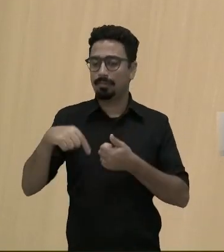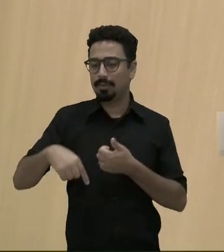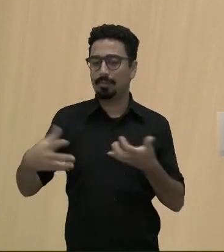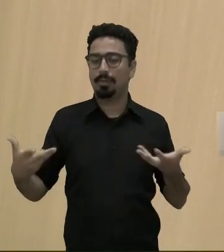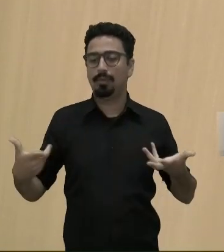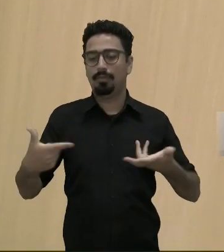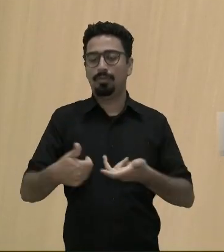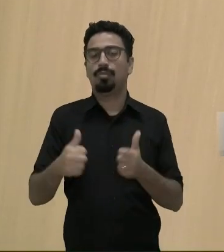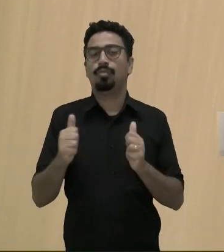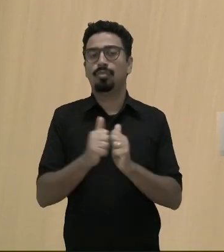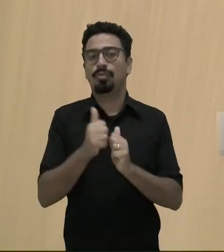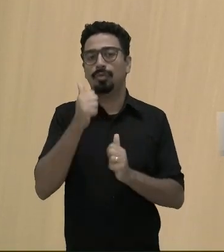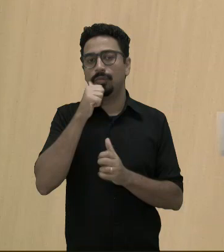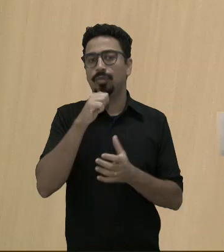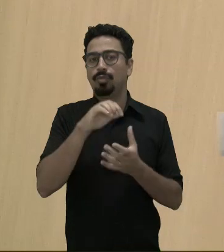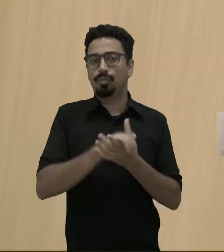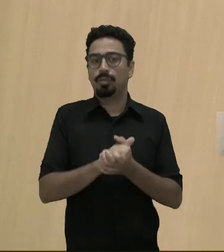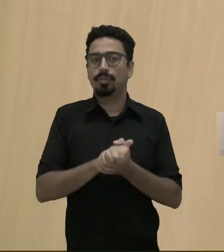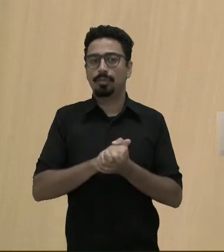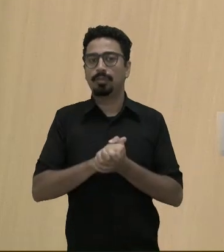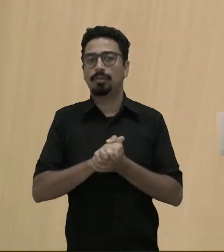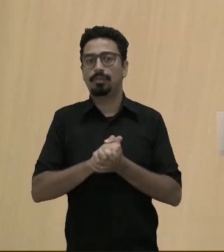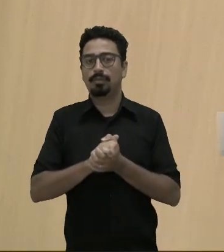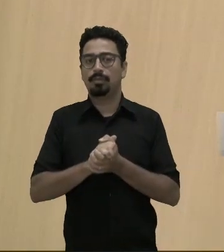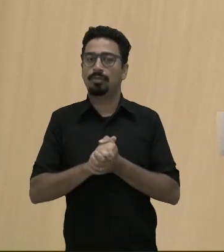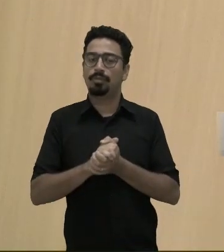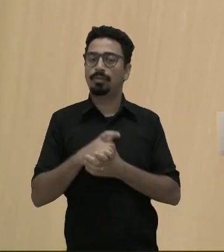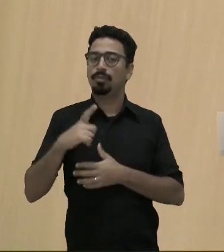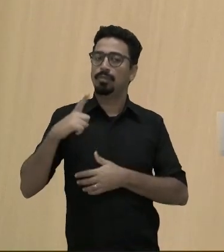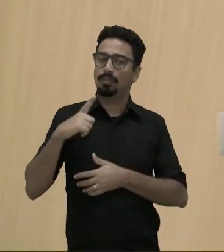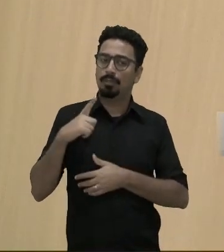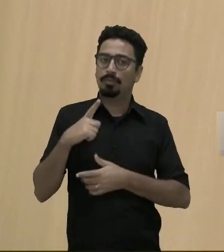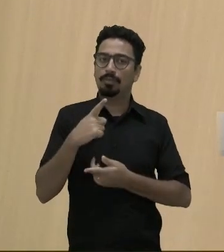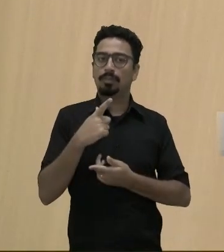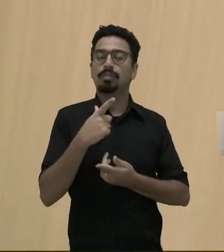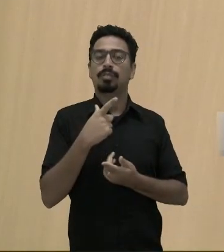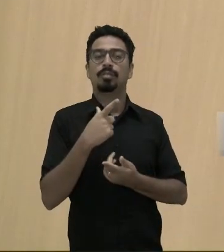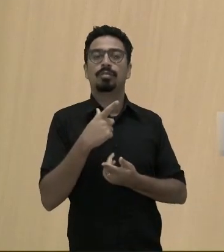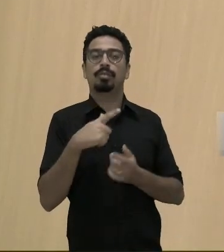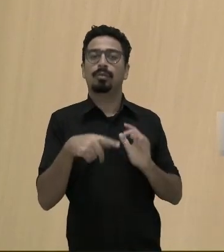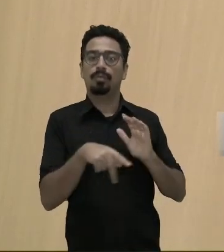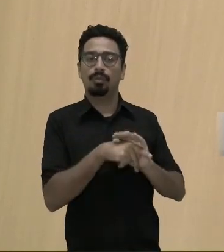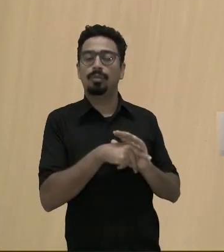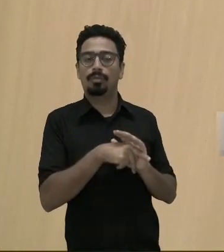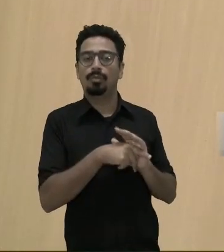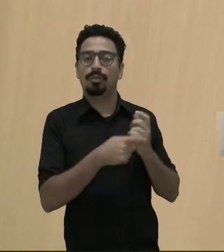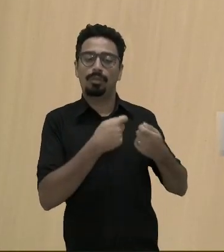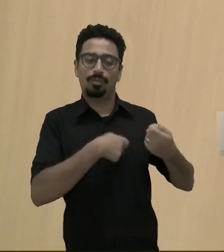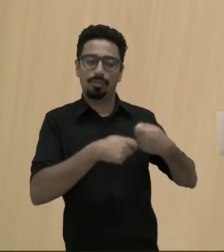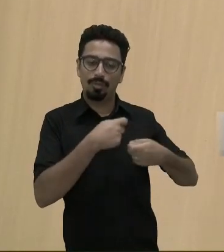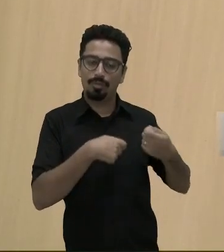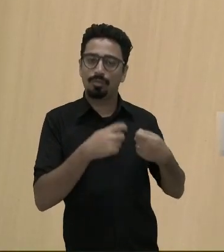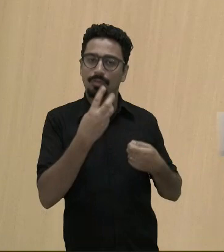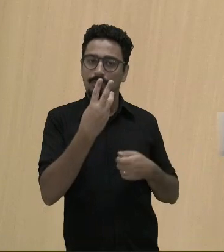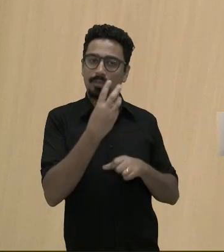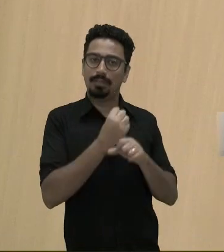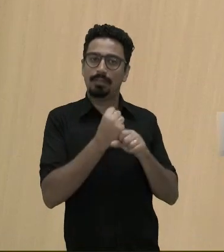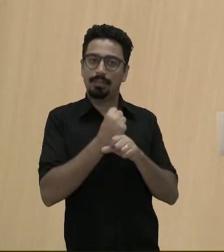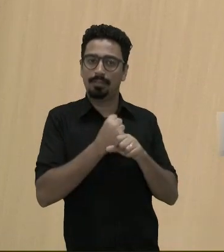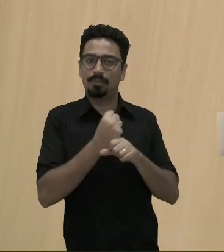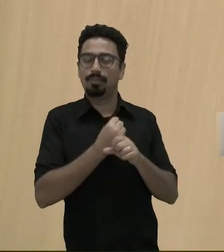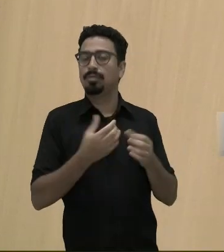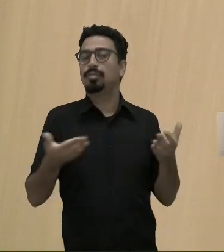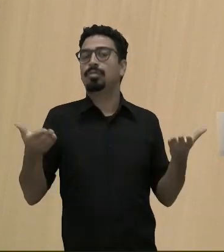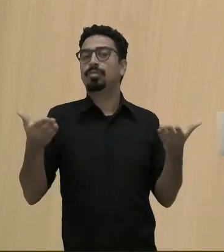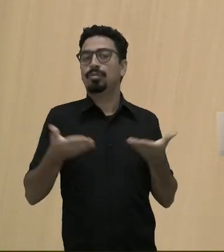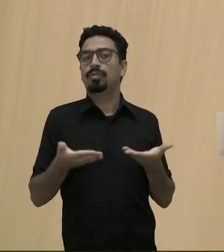junto com a minha esposa. A gente abriu aqui o nosso negócio, né? Faz 3 anos que a gente está aqui. E hoje eu